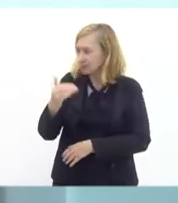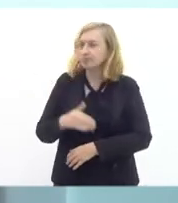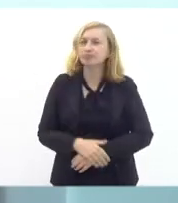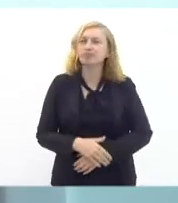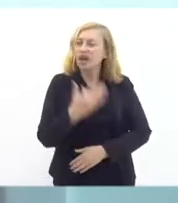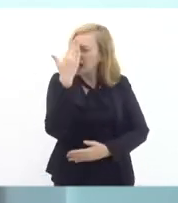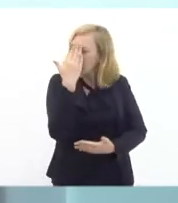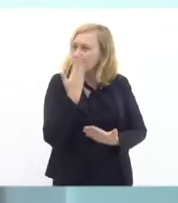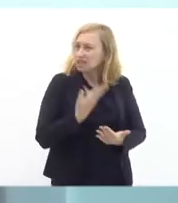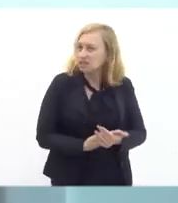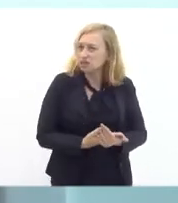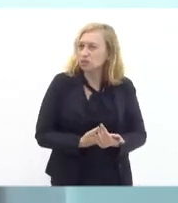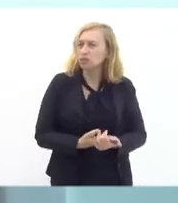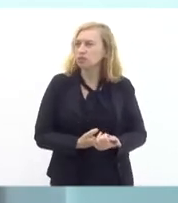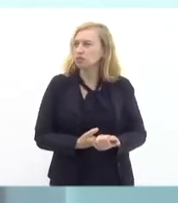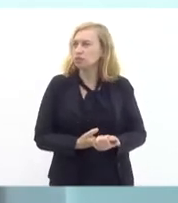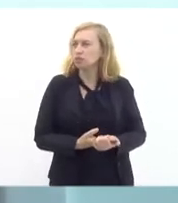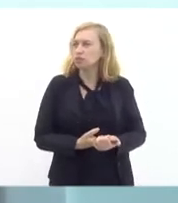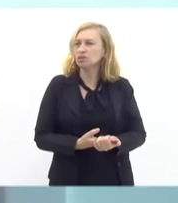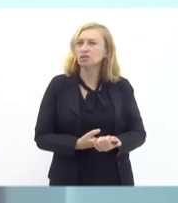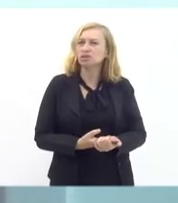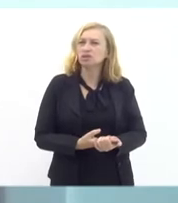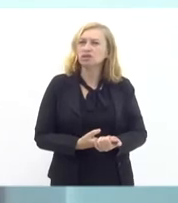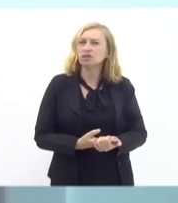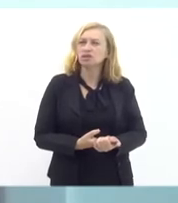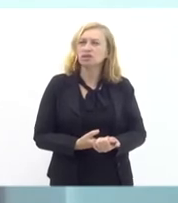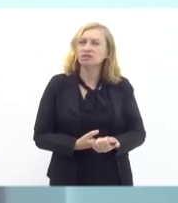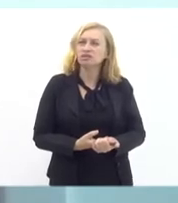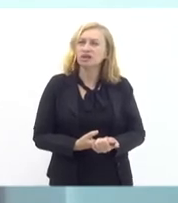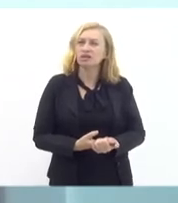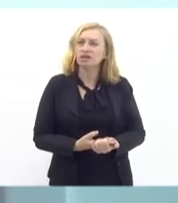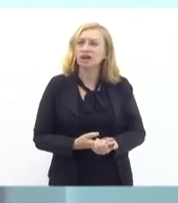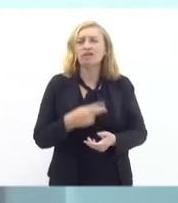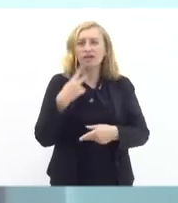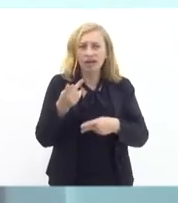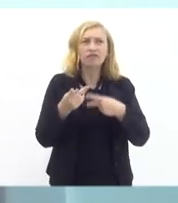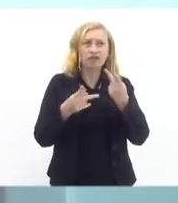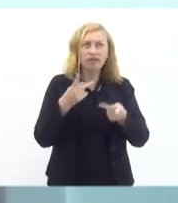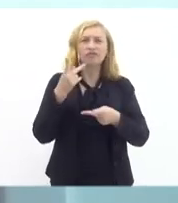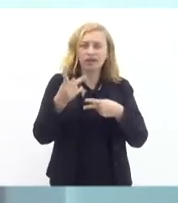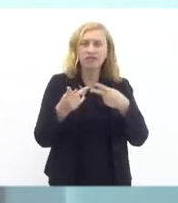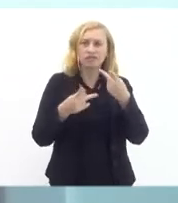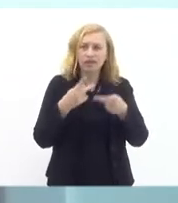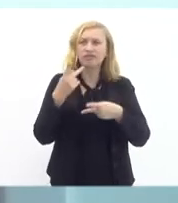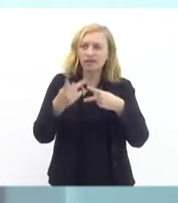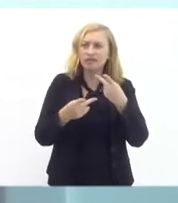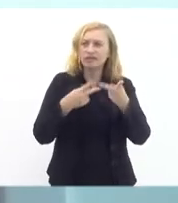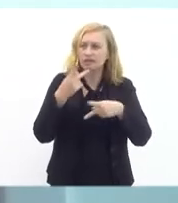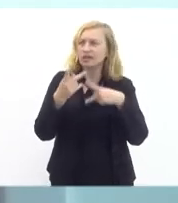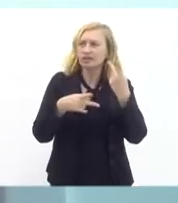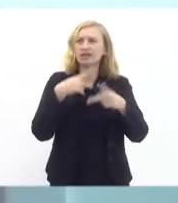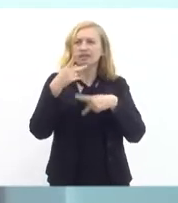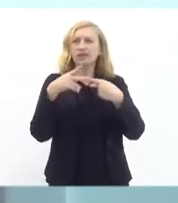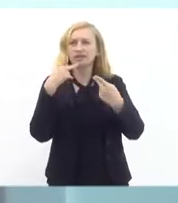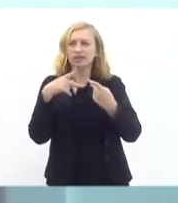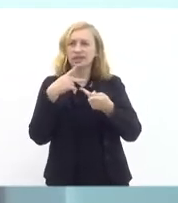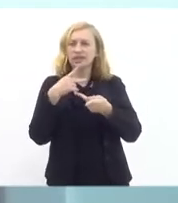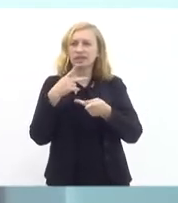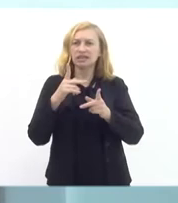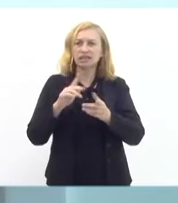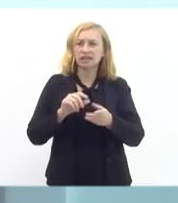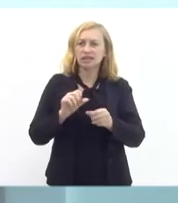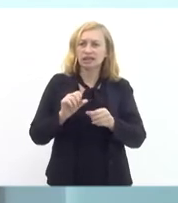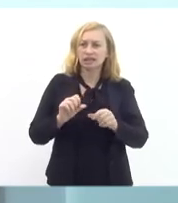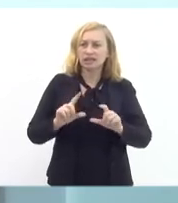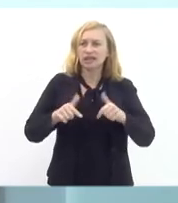Acredito que a gente vai ficar chovendo no molhado, a gente vai ficar enxugando gelo, se a gente chegar aqui